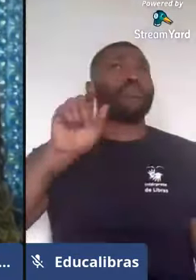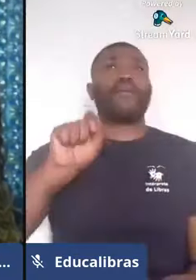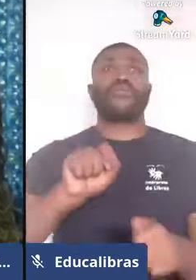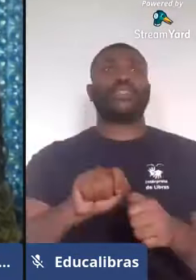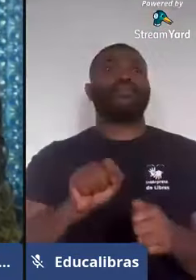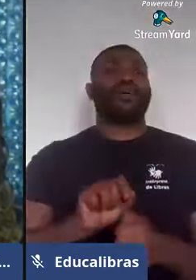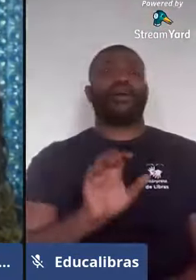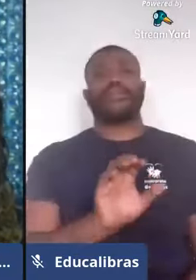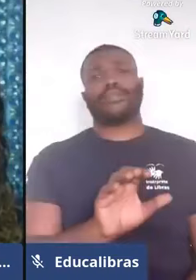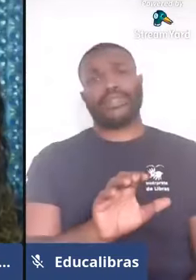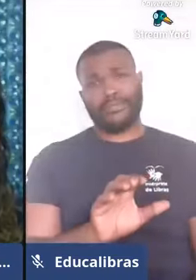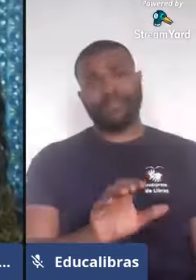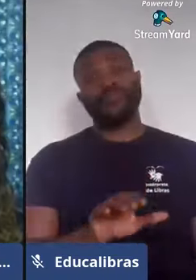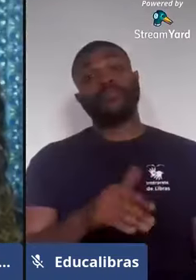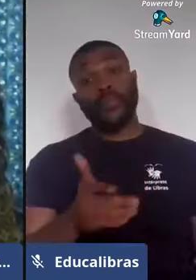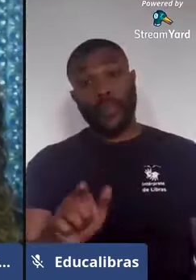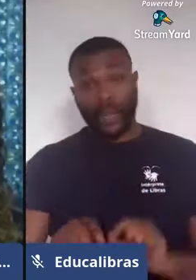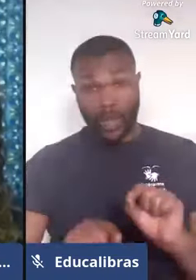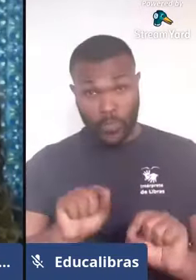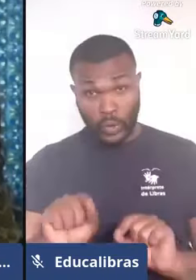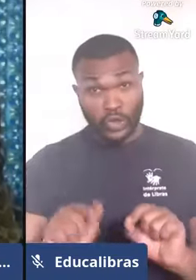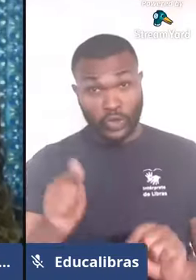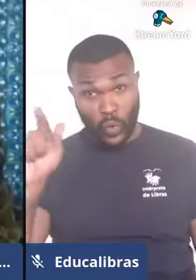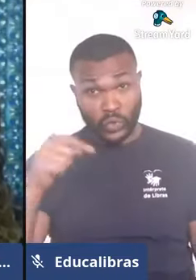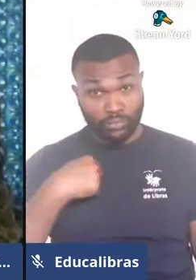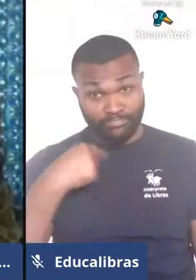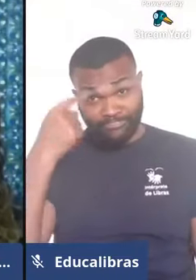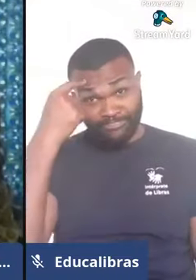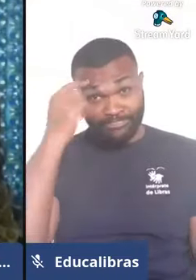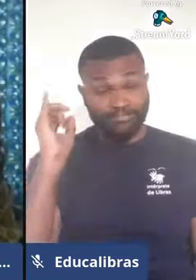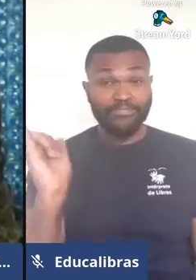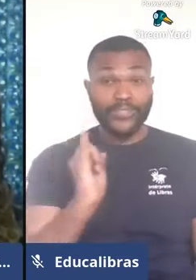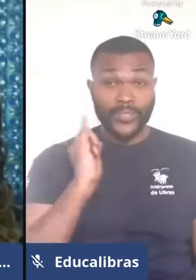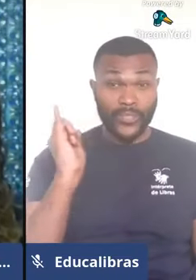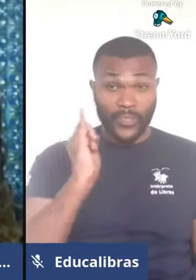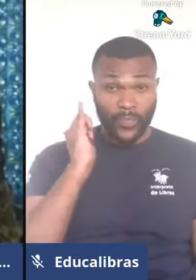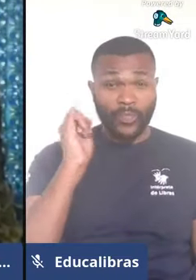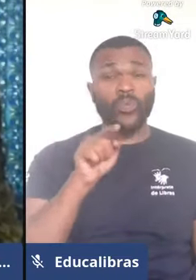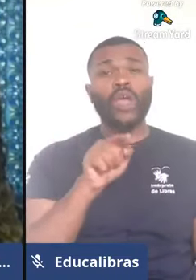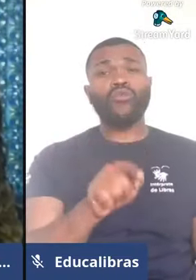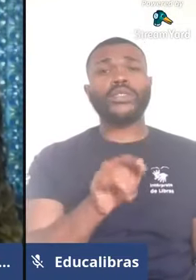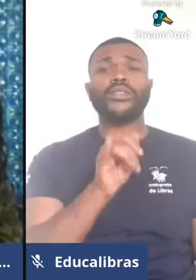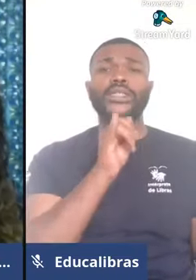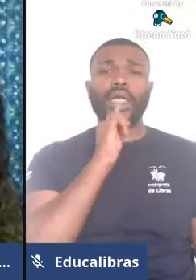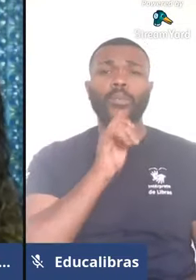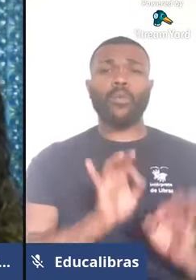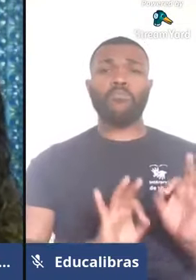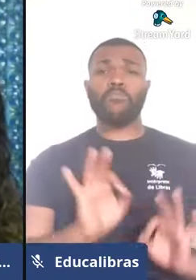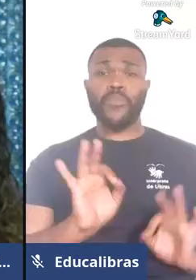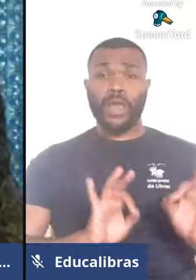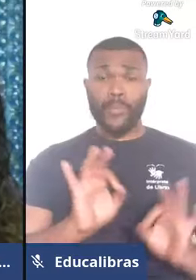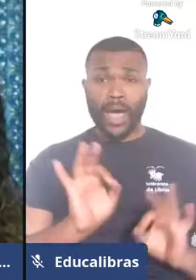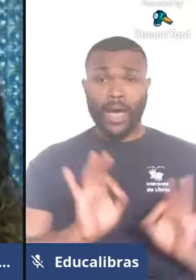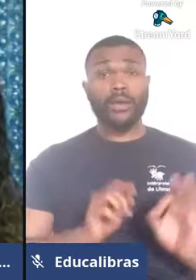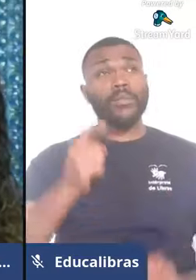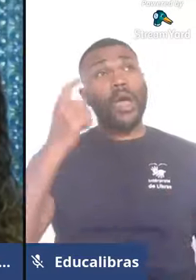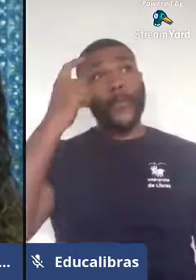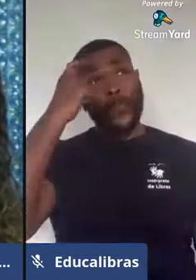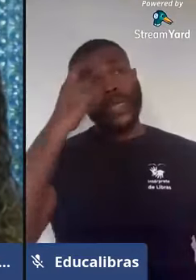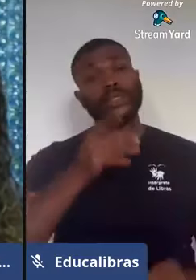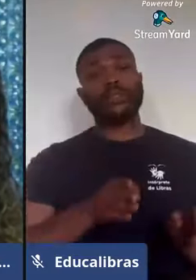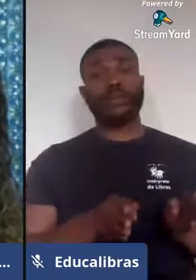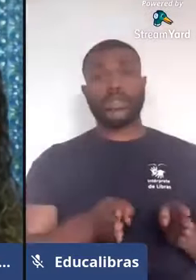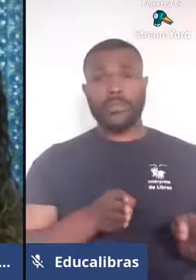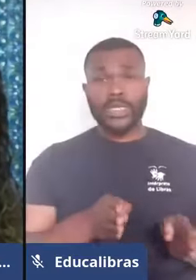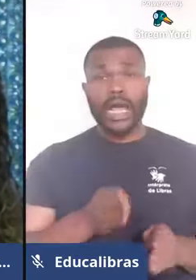mas também tem um outro motivo que eu acho bem importante. Quando você concebe o projeto pensando na acessibilidade, pensando na pessoa